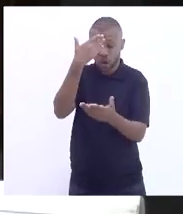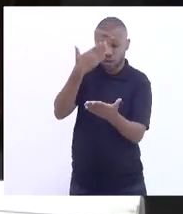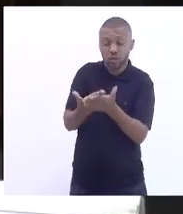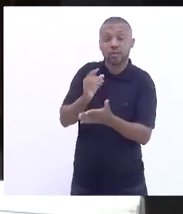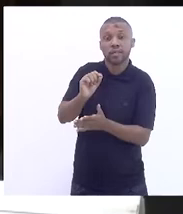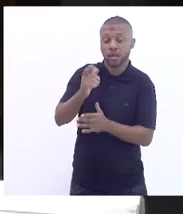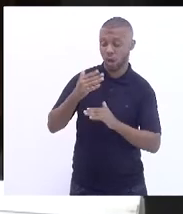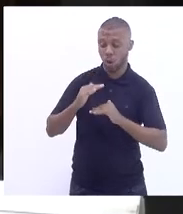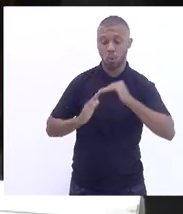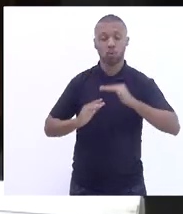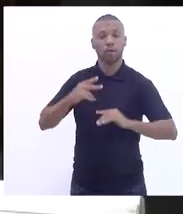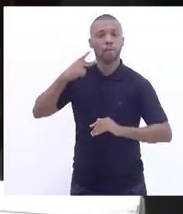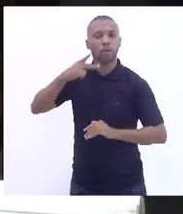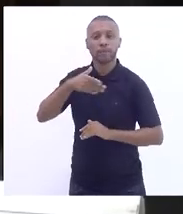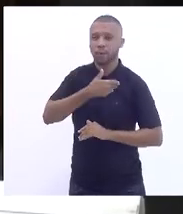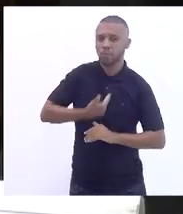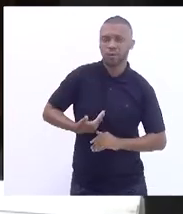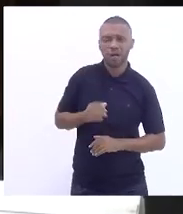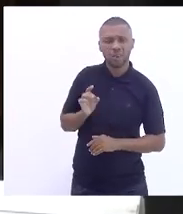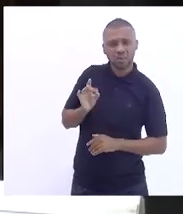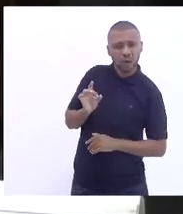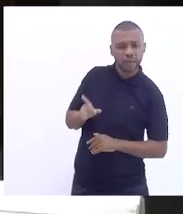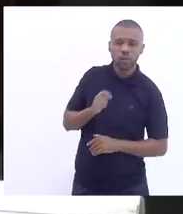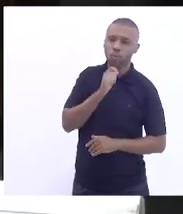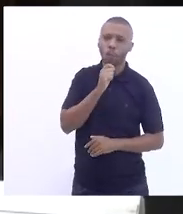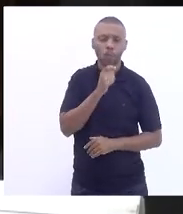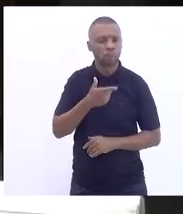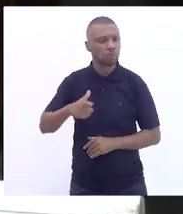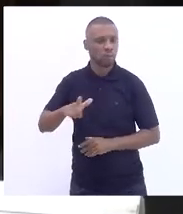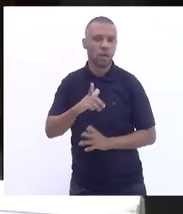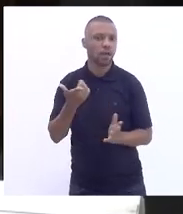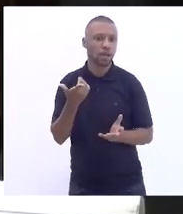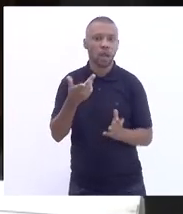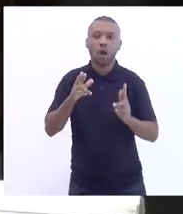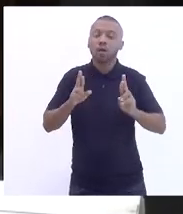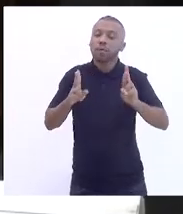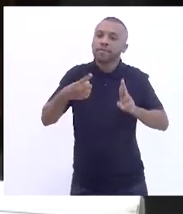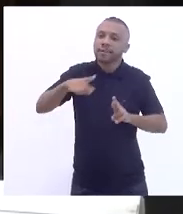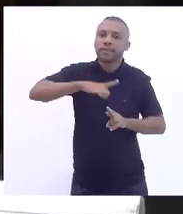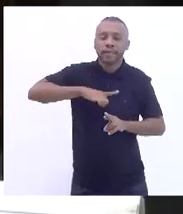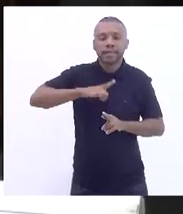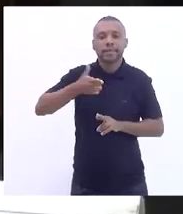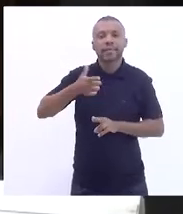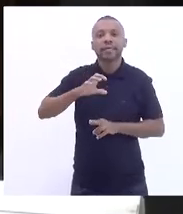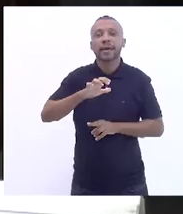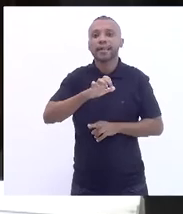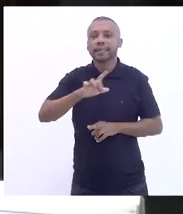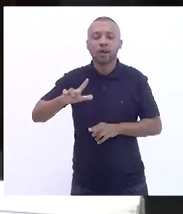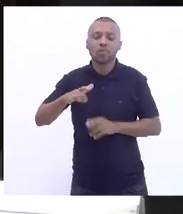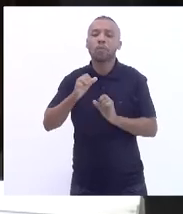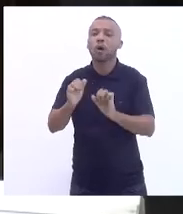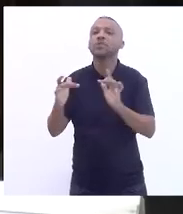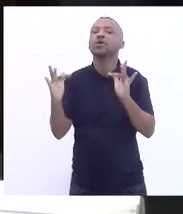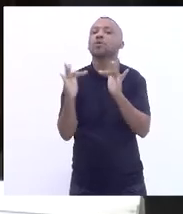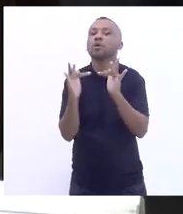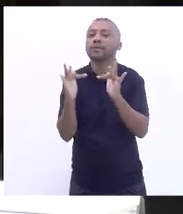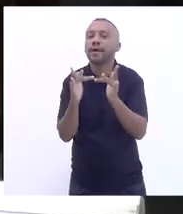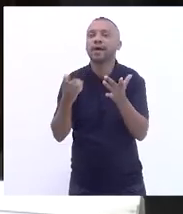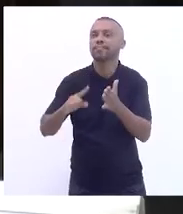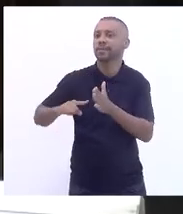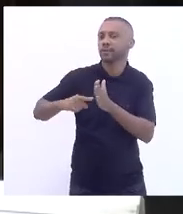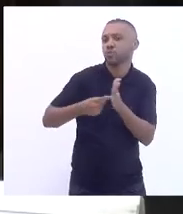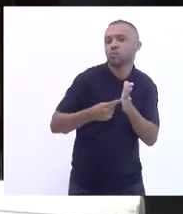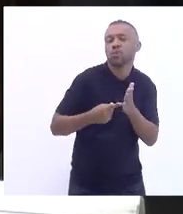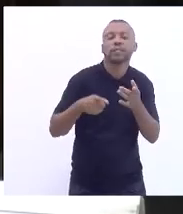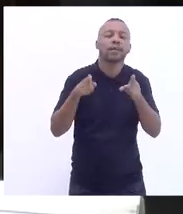constrói política pública sozinho então espero que vocês têm esse canal pode entrar em contato não só para fazer denúncia mas